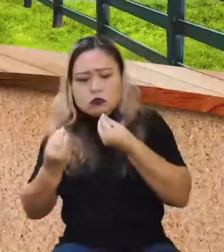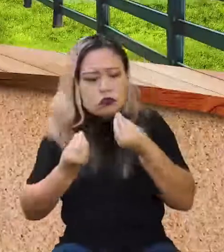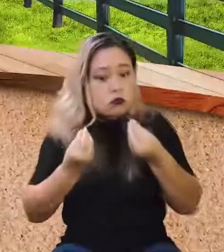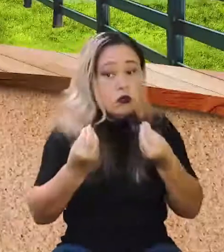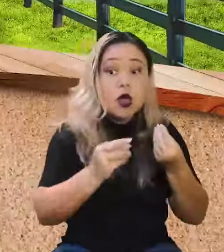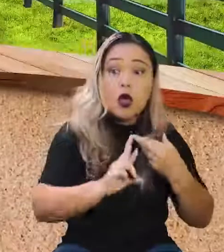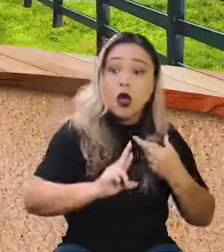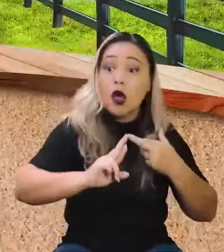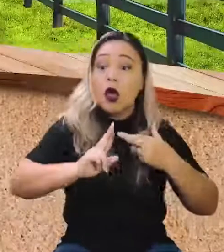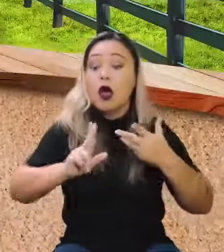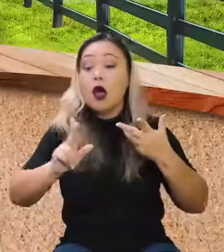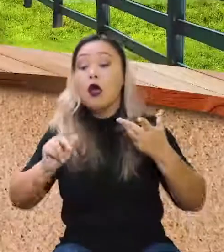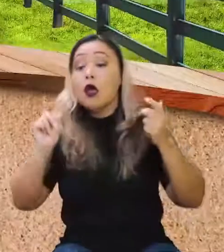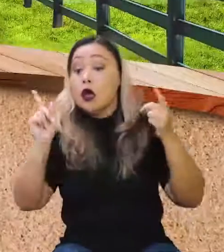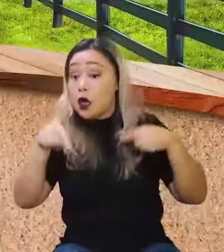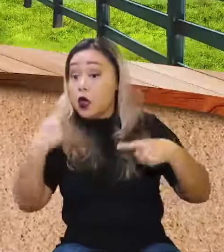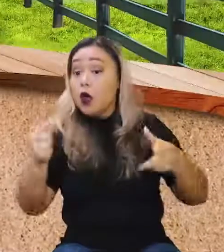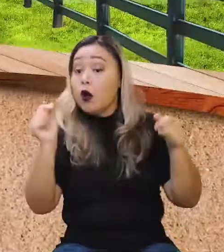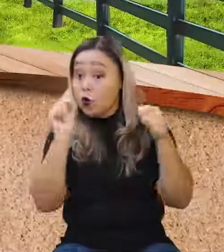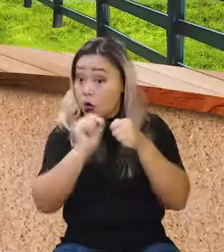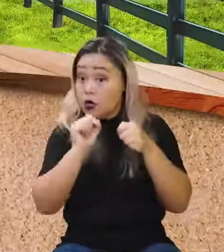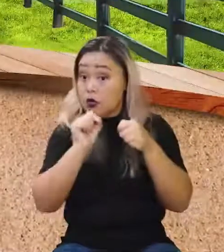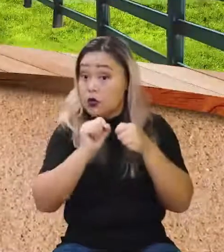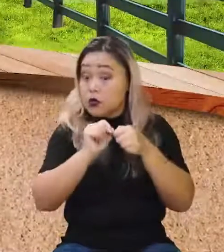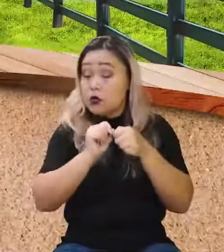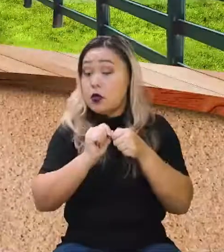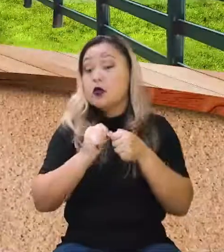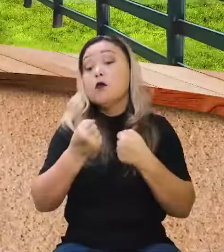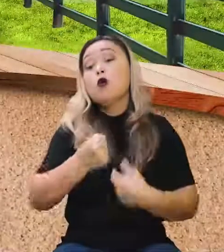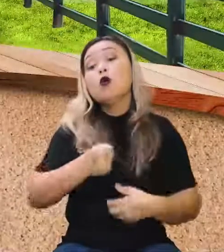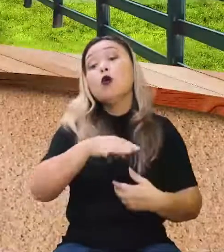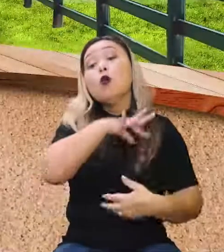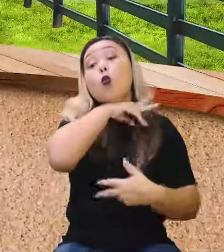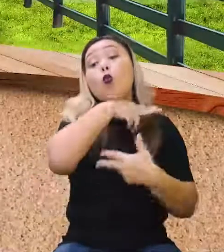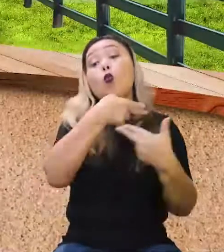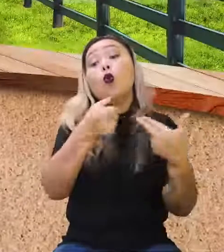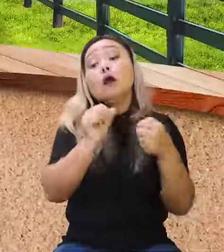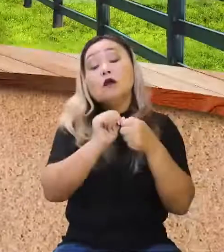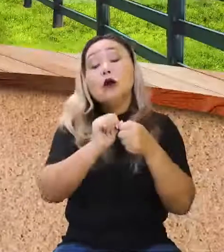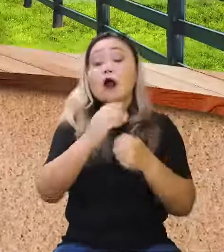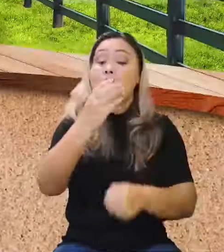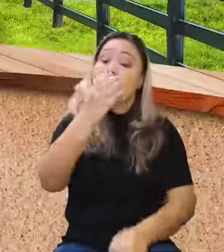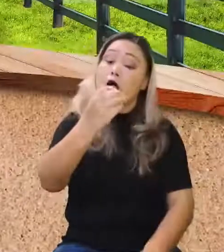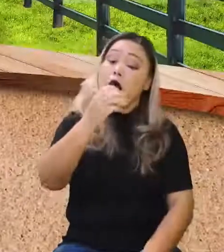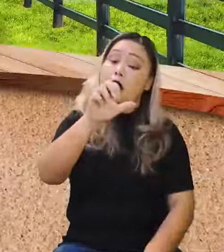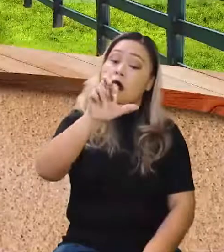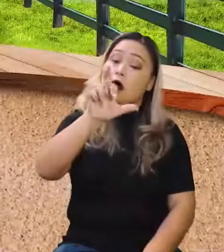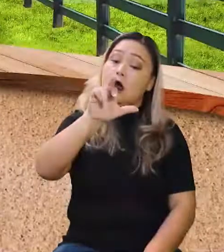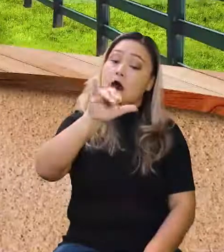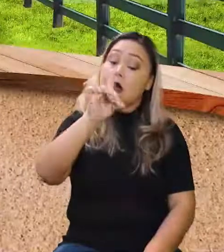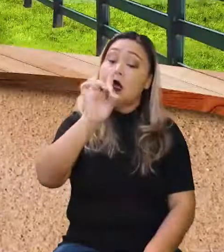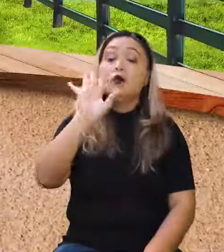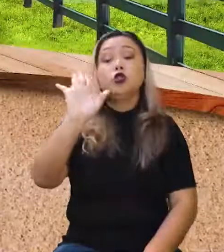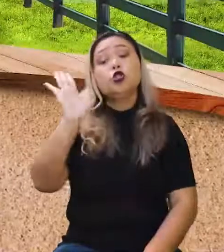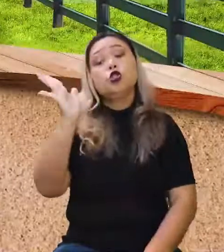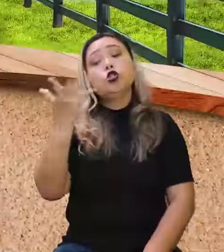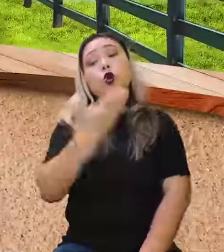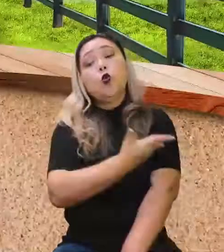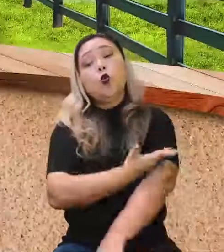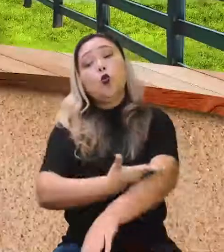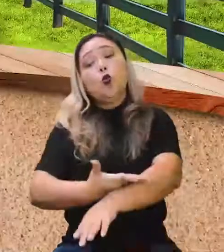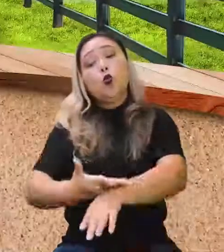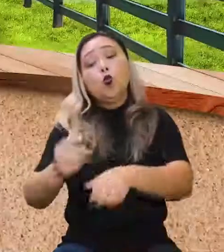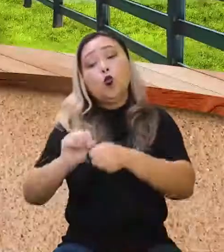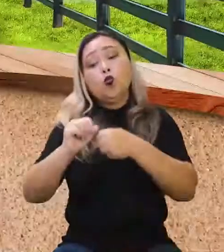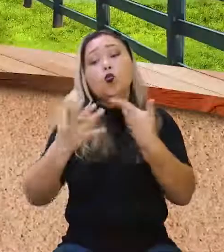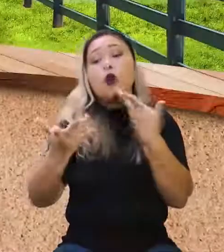nós realizamos que o animal criado ele já está acostumado com aquelas práticas. Então, o avestruz